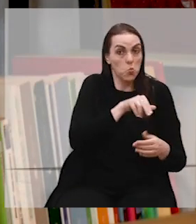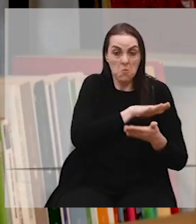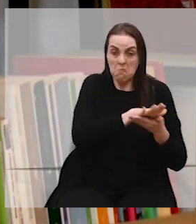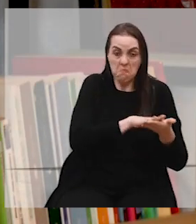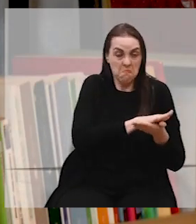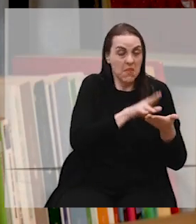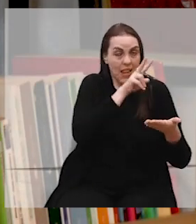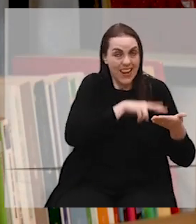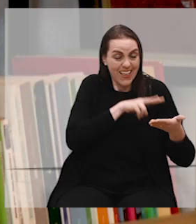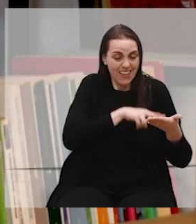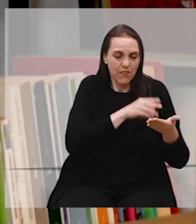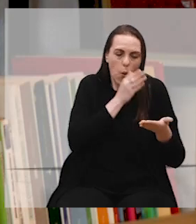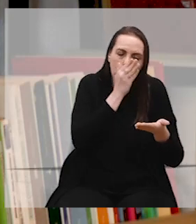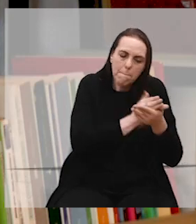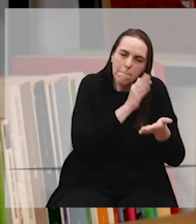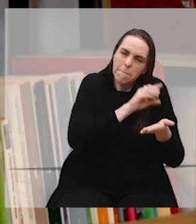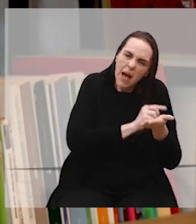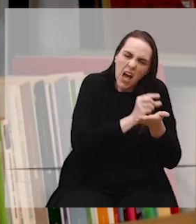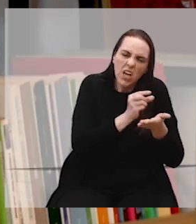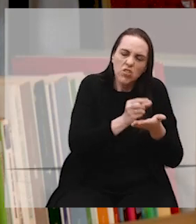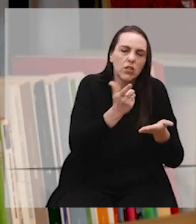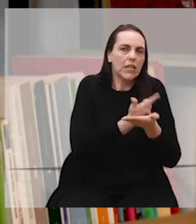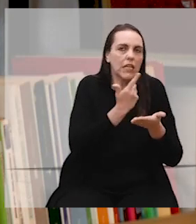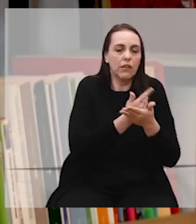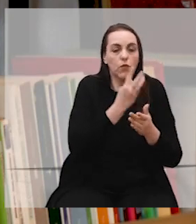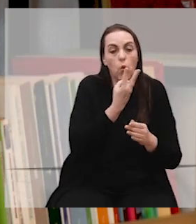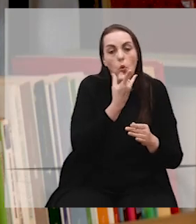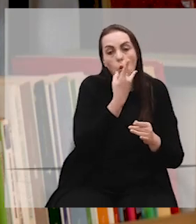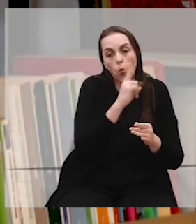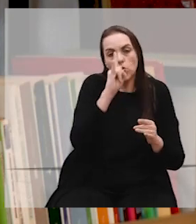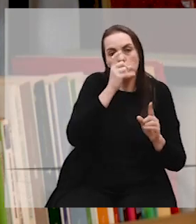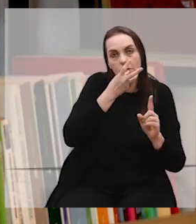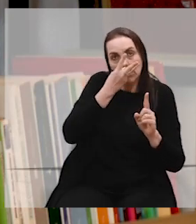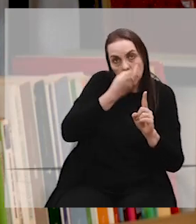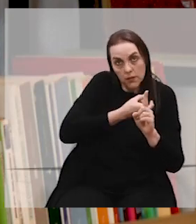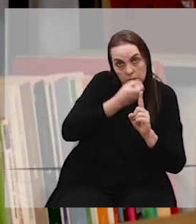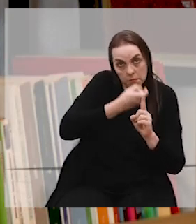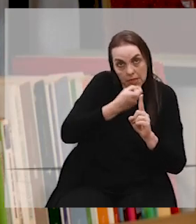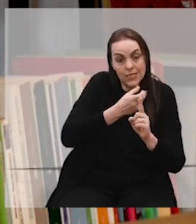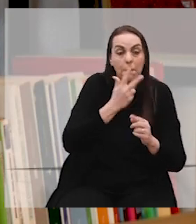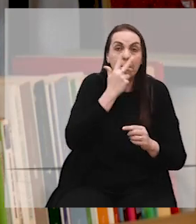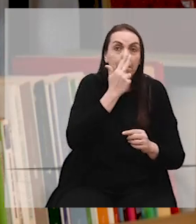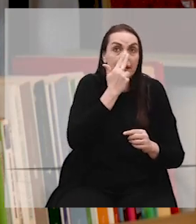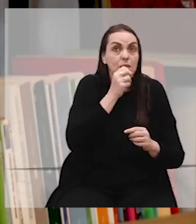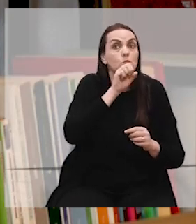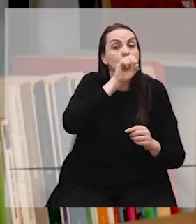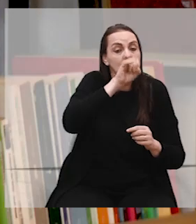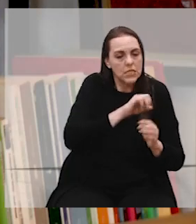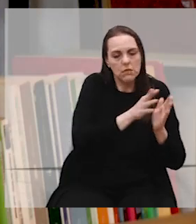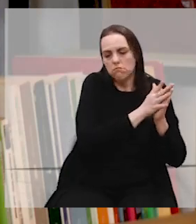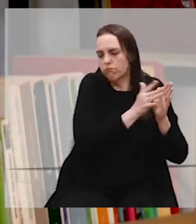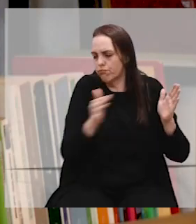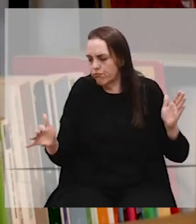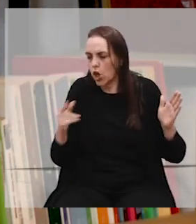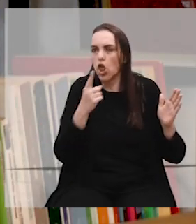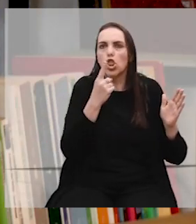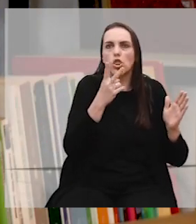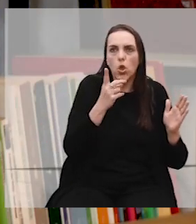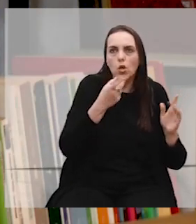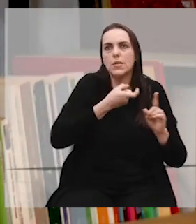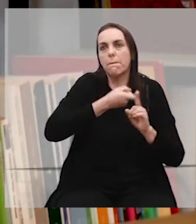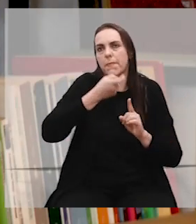nenhum livro ou parte de um livro nos últimos 3 meses, mesmo que tenha lido nos últimos